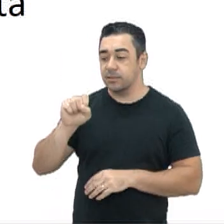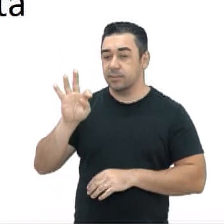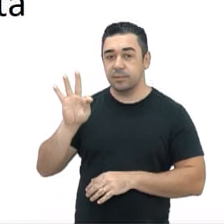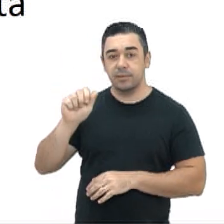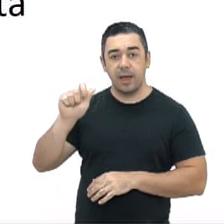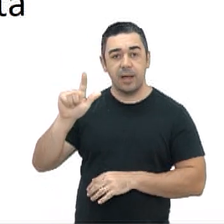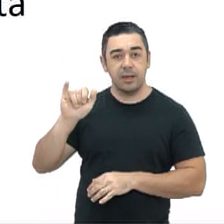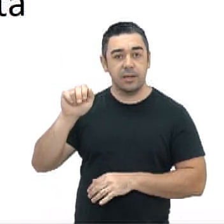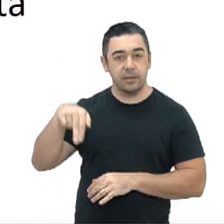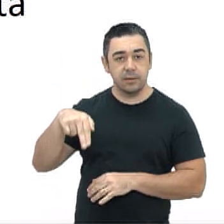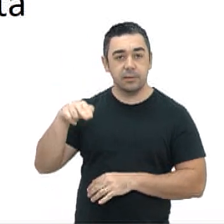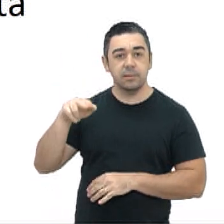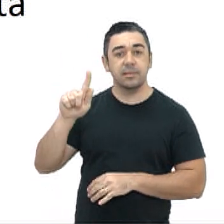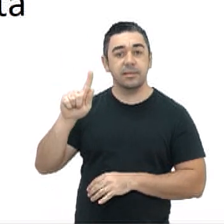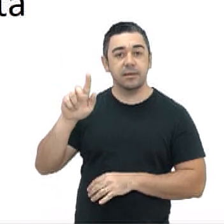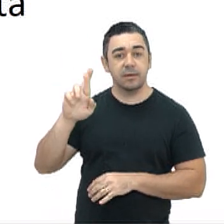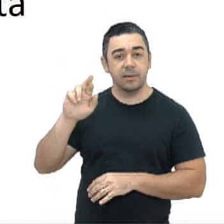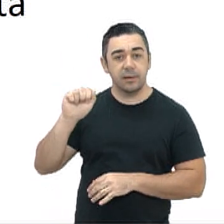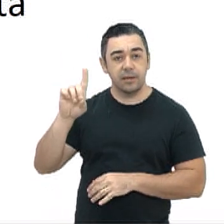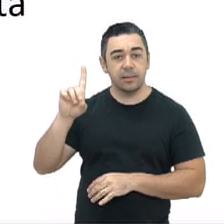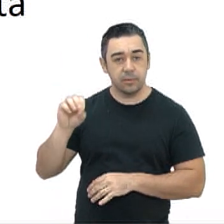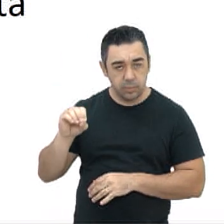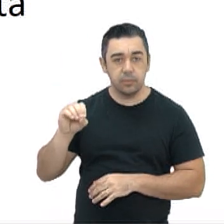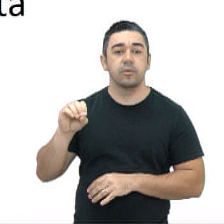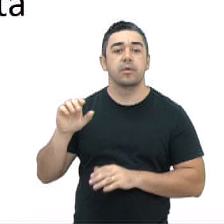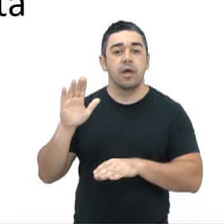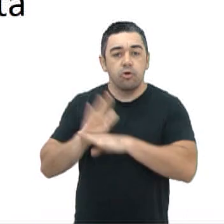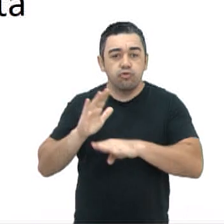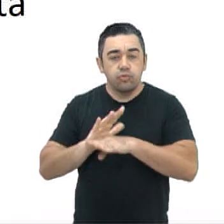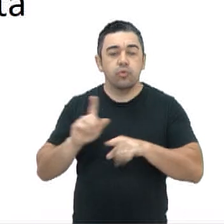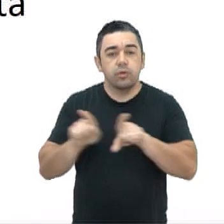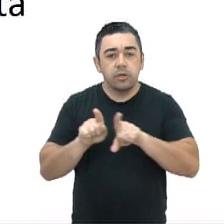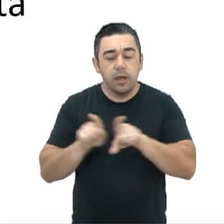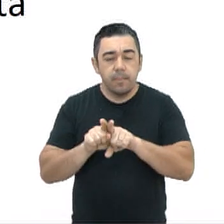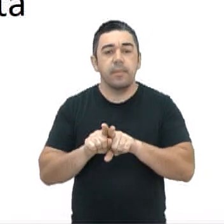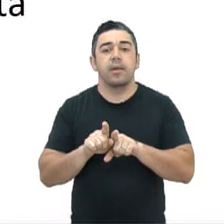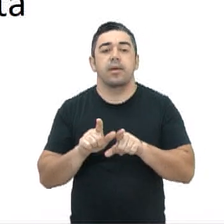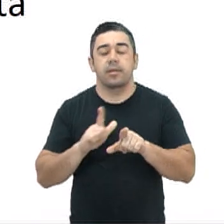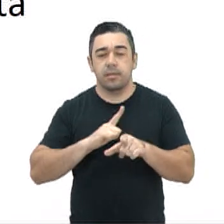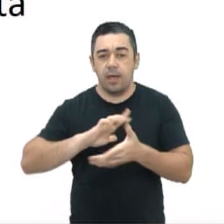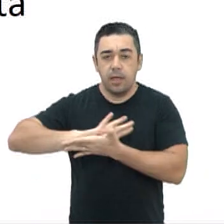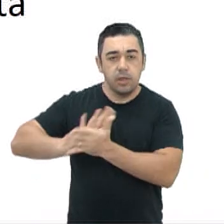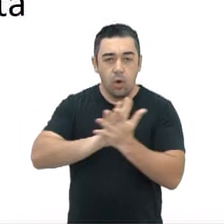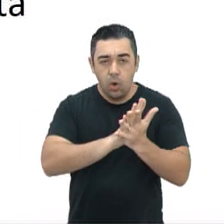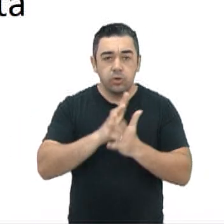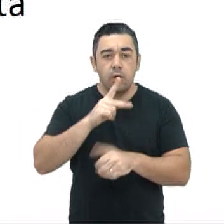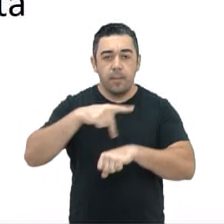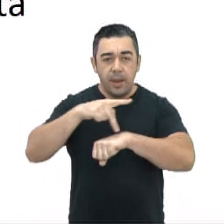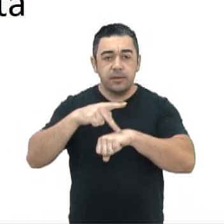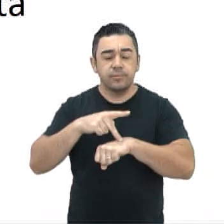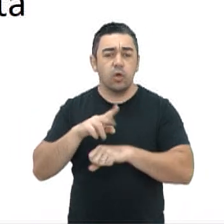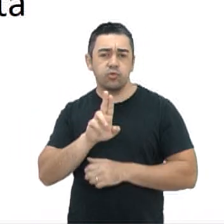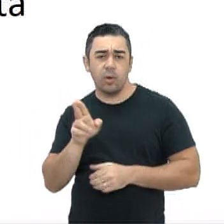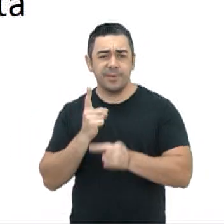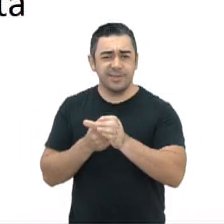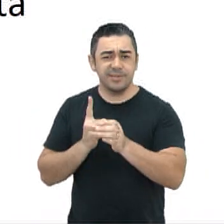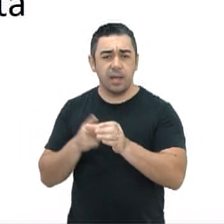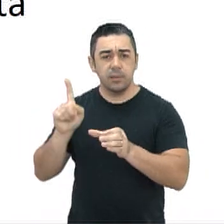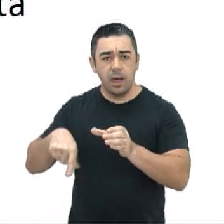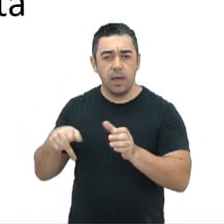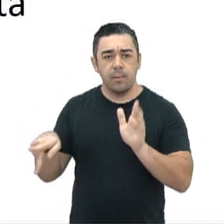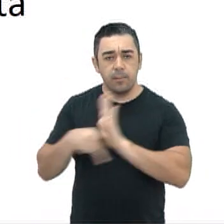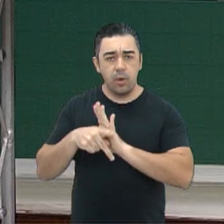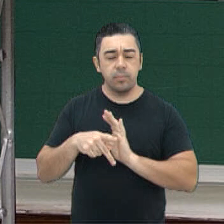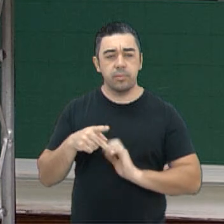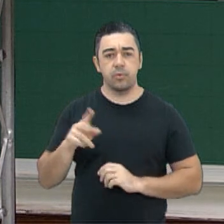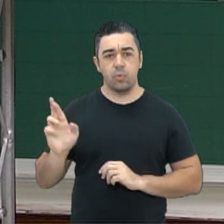e dos combatentes na França Oriental para a derrota dos países do eixo. Stalingrado é o nome da cidade da União Soviética, ok,